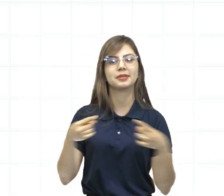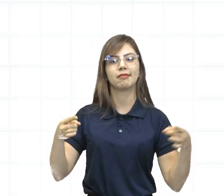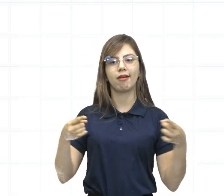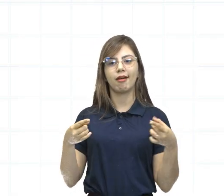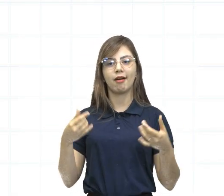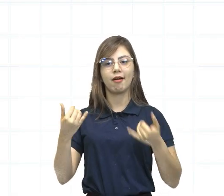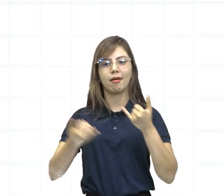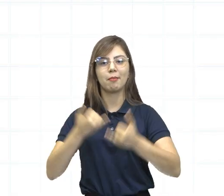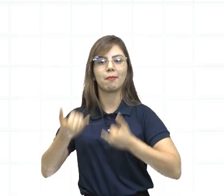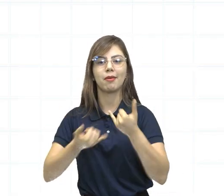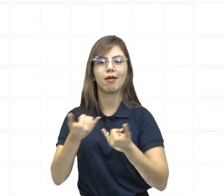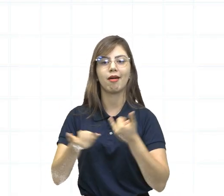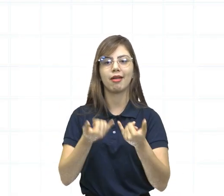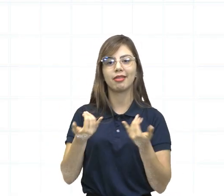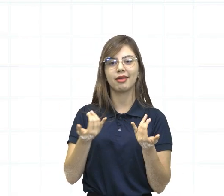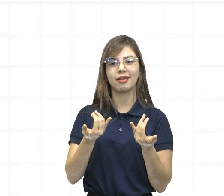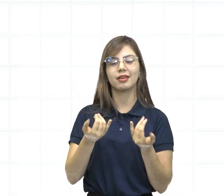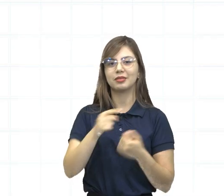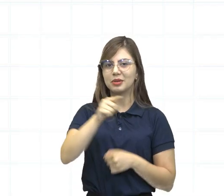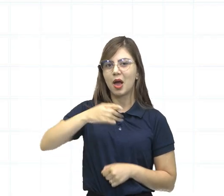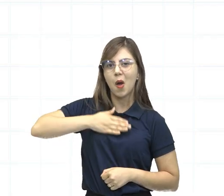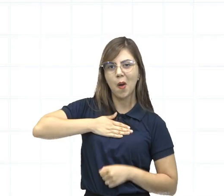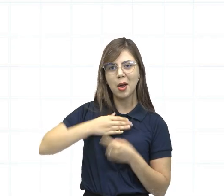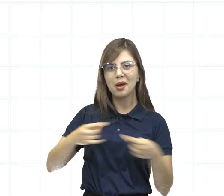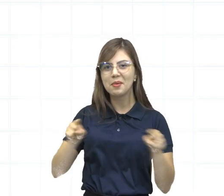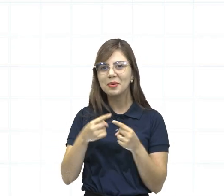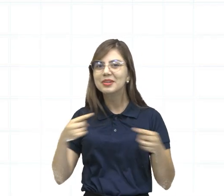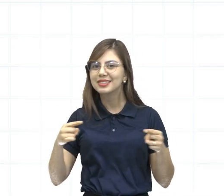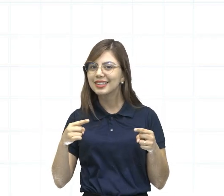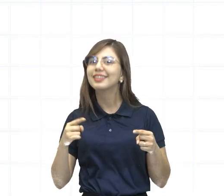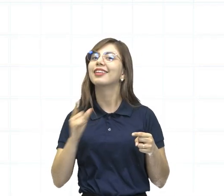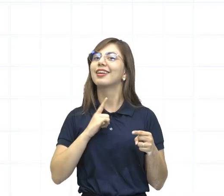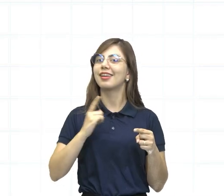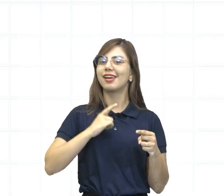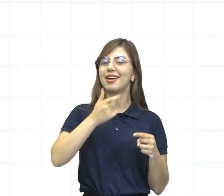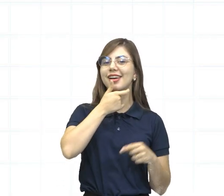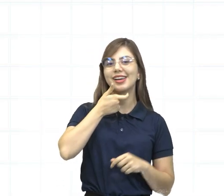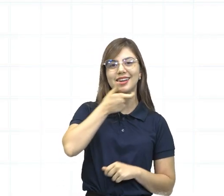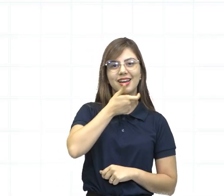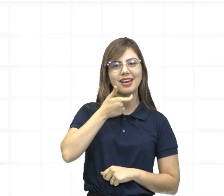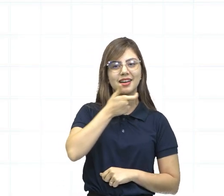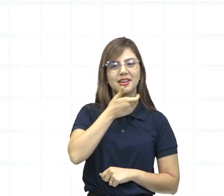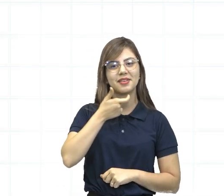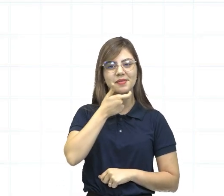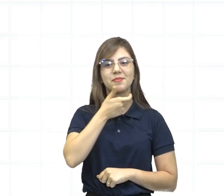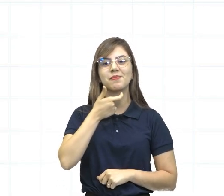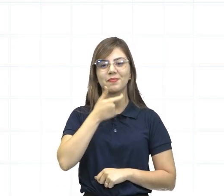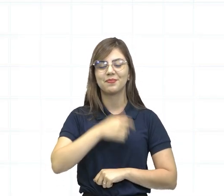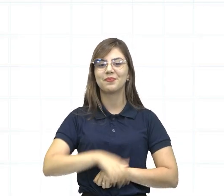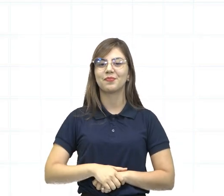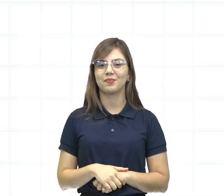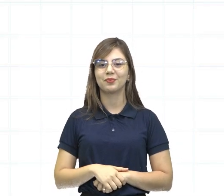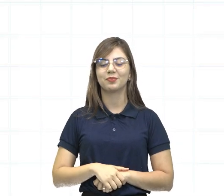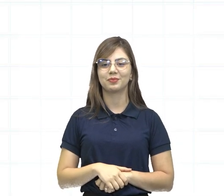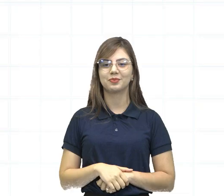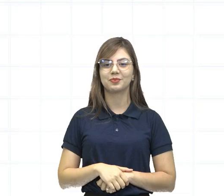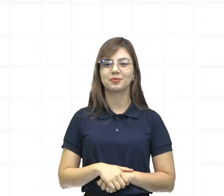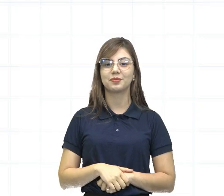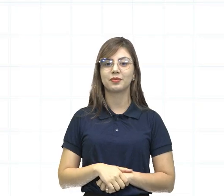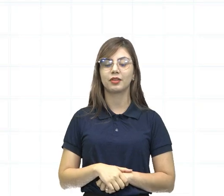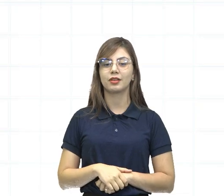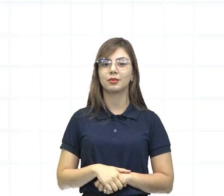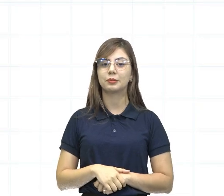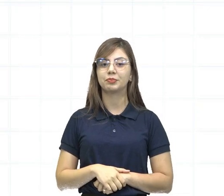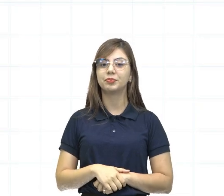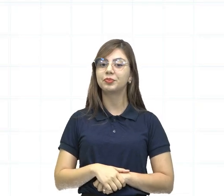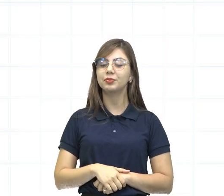Quem gosta de música, com certeza já ouviu músicas em inglês, não é? Então, tem também bastante músicas. E a gente aqui,